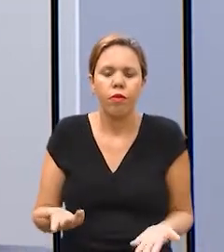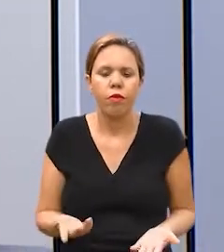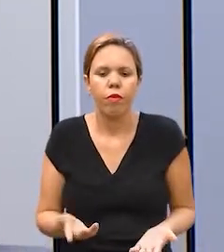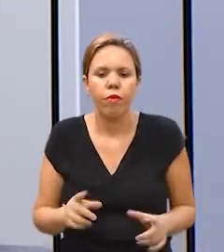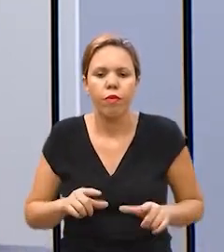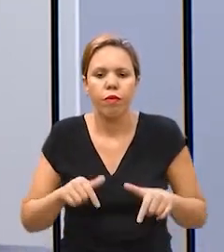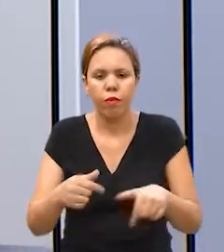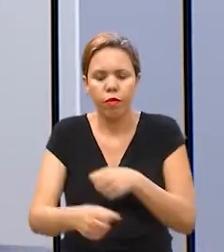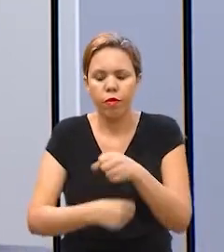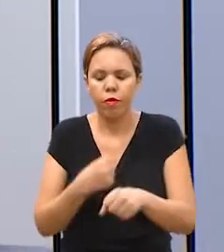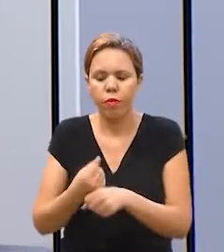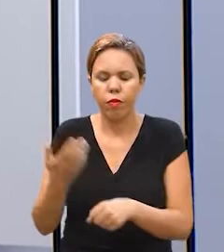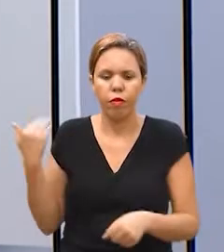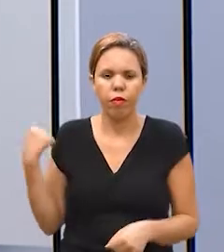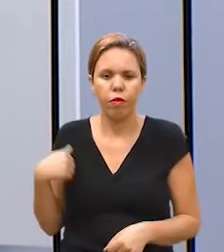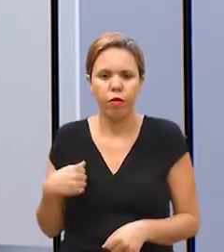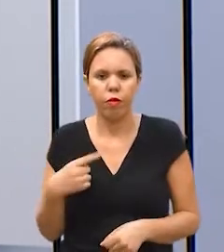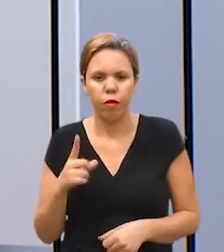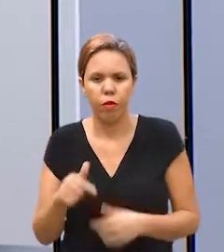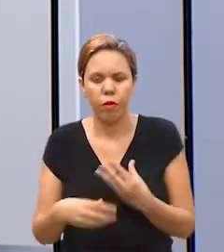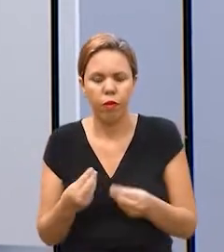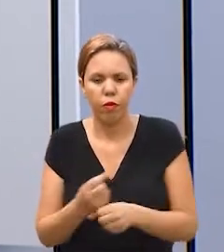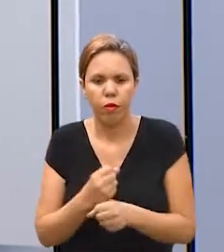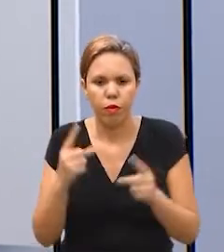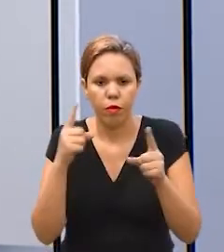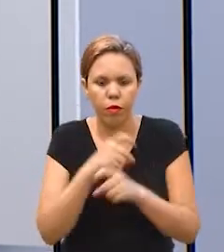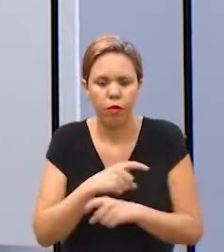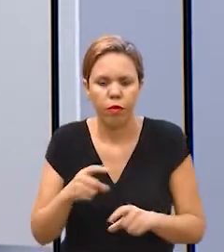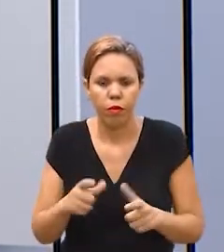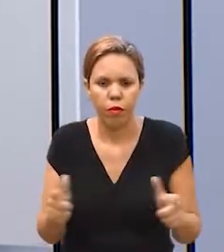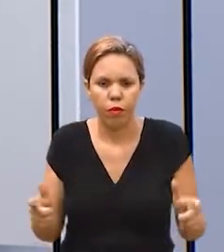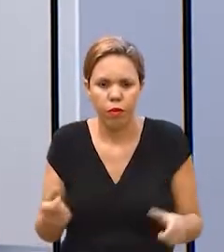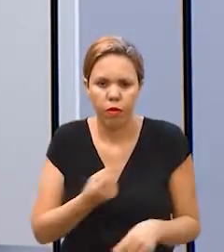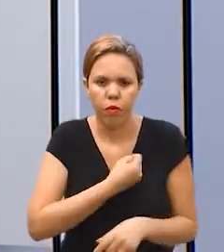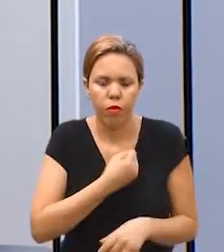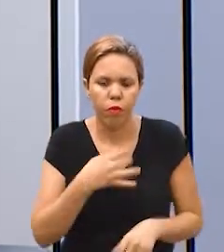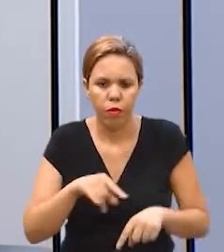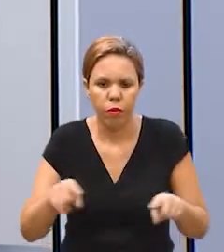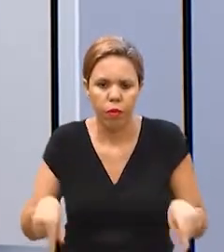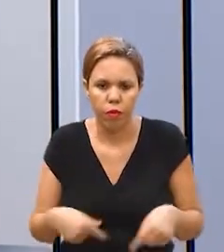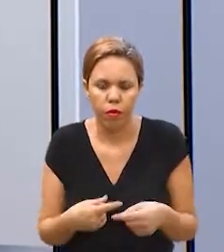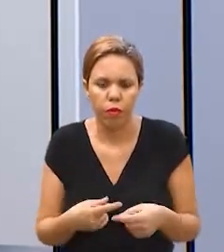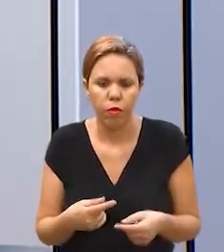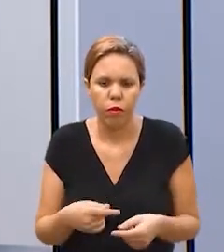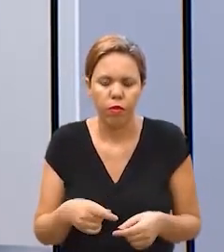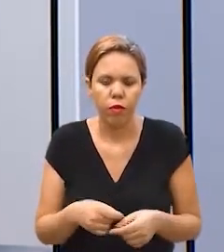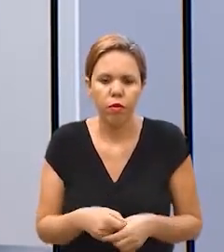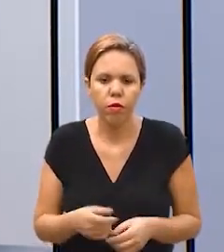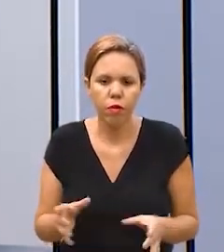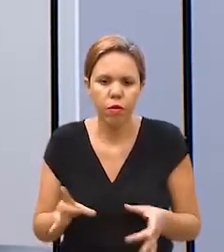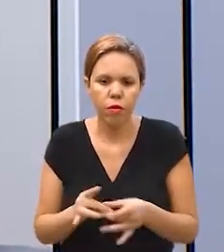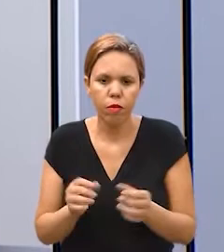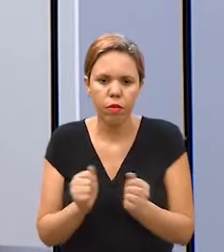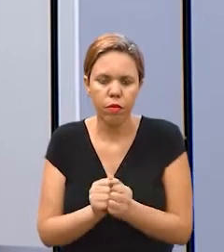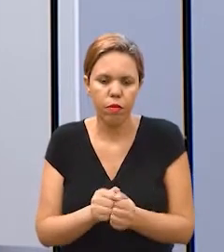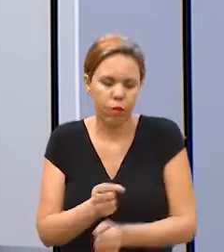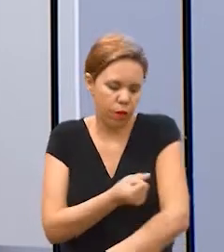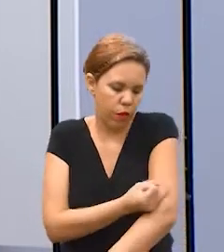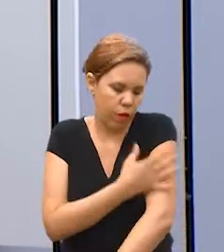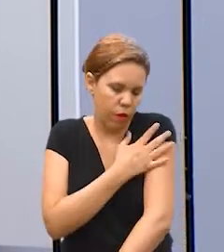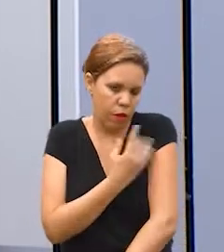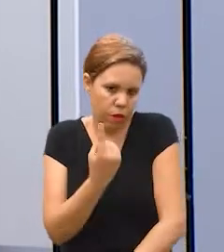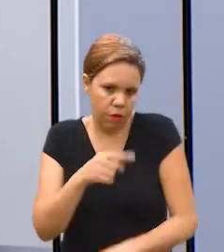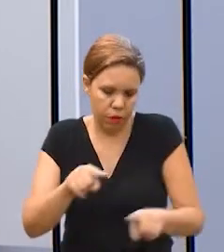ano passado, depois de muita dificuldade de aumentar o número de alunos dessas salas? Foi você juntar séries em uma sala